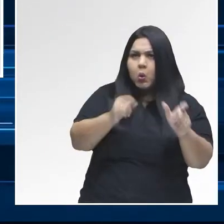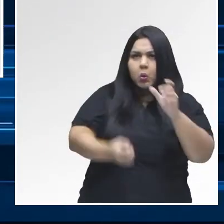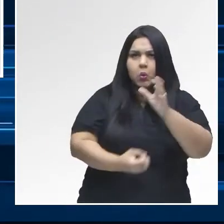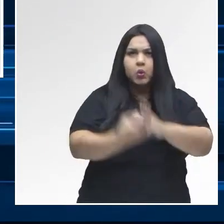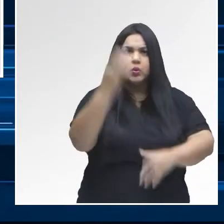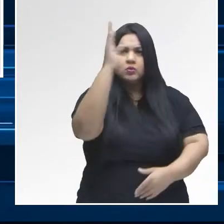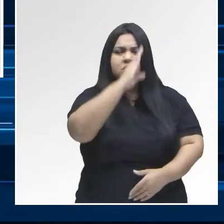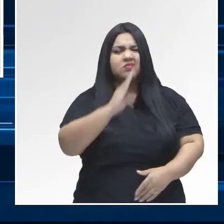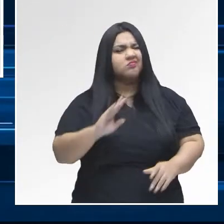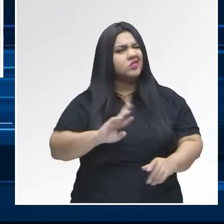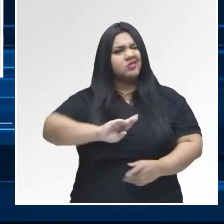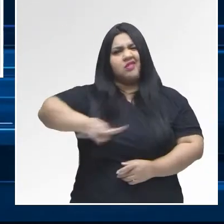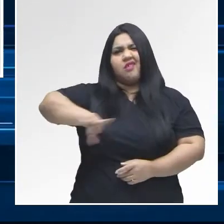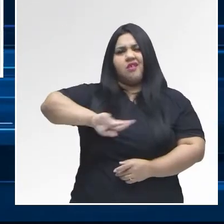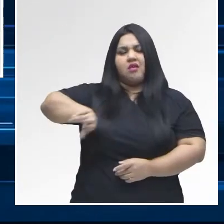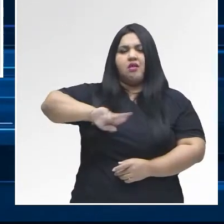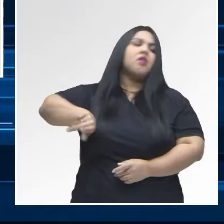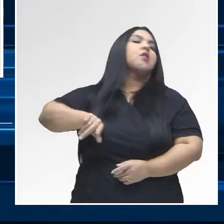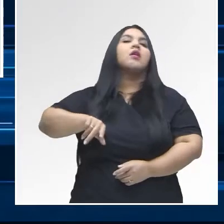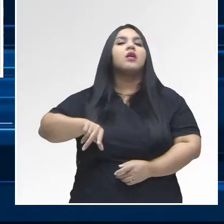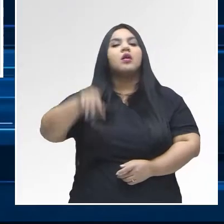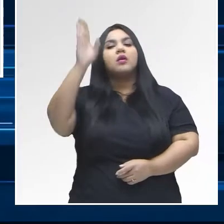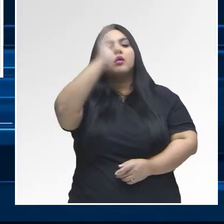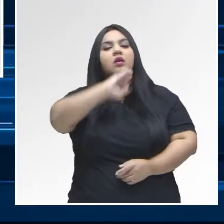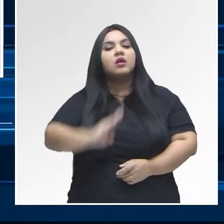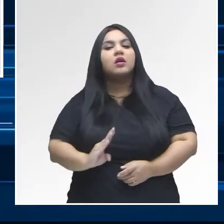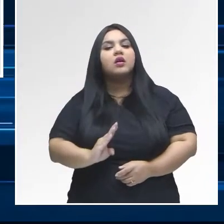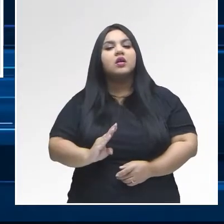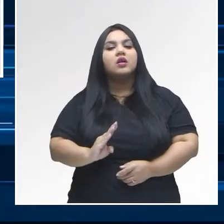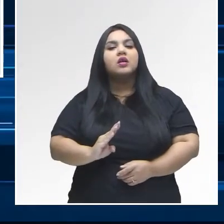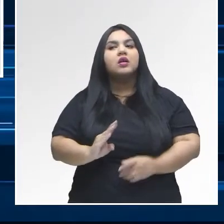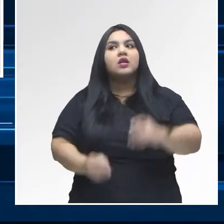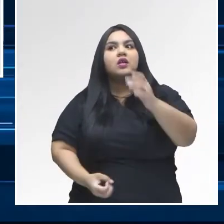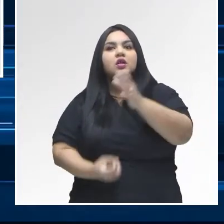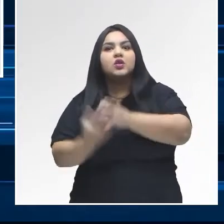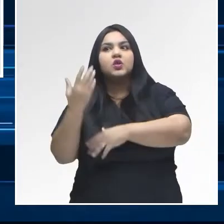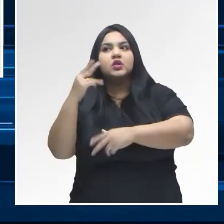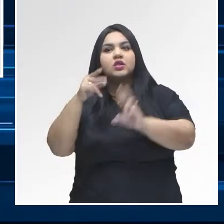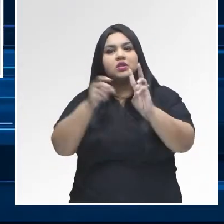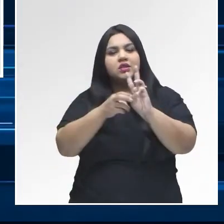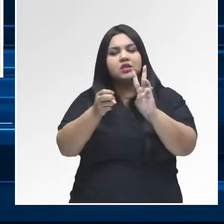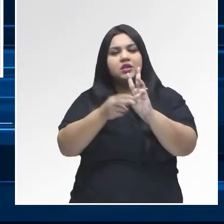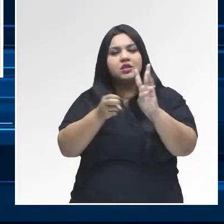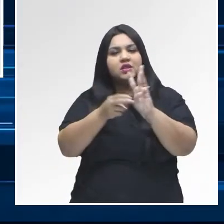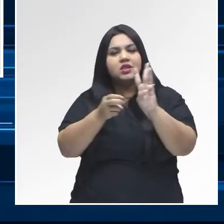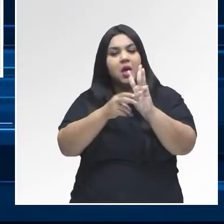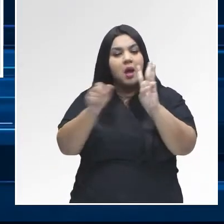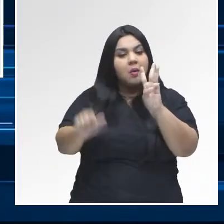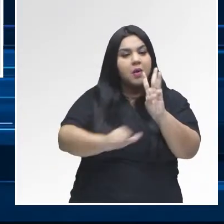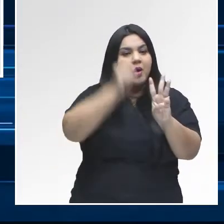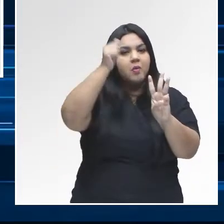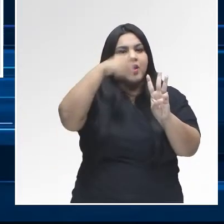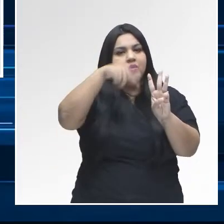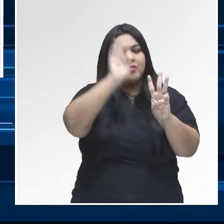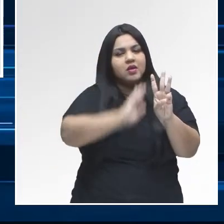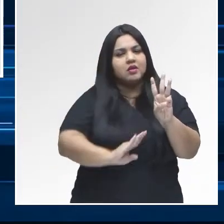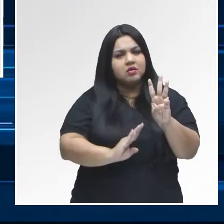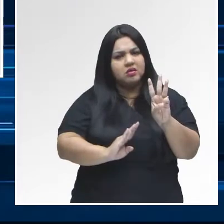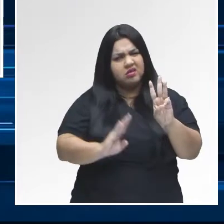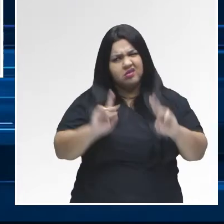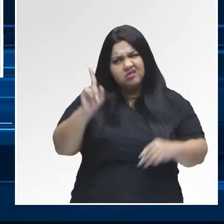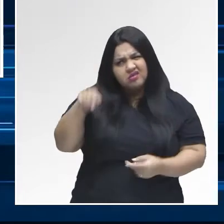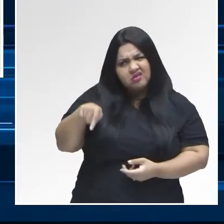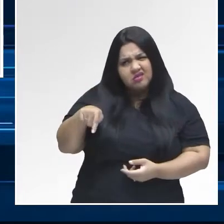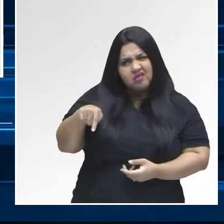professor, está errado. Os brasileiros são aqueles descendentes dos indígenas, os primeiros povos que habitavam o Brasil.